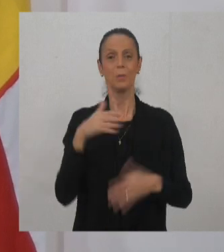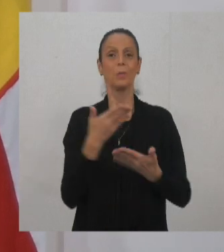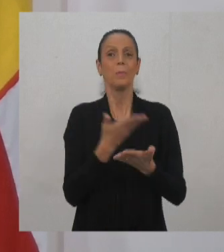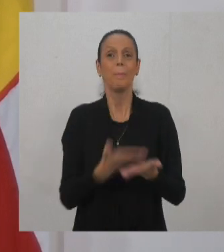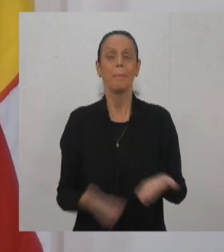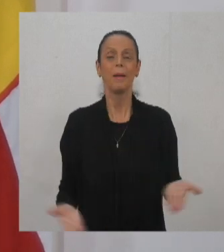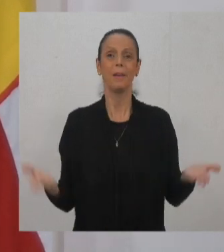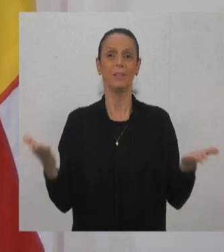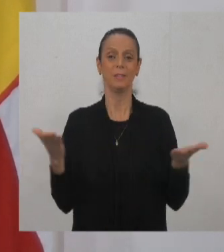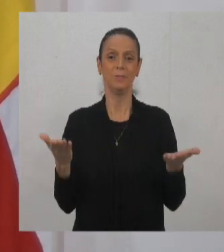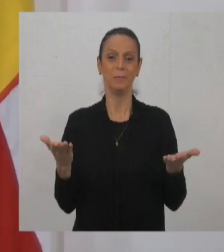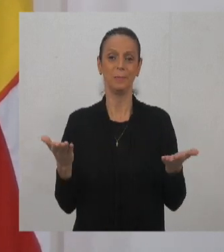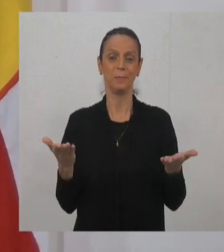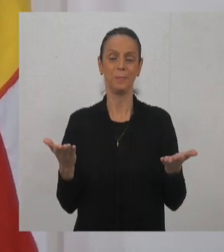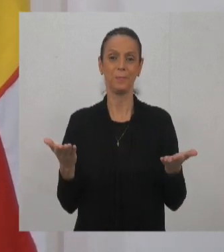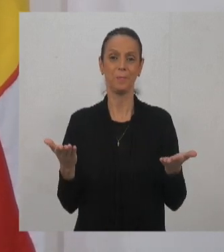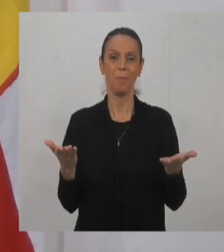condição,